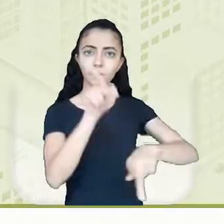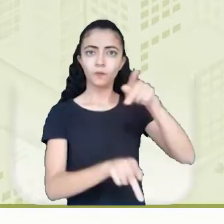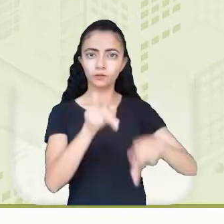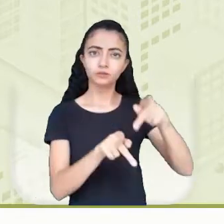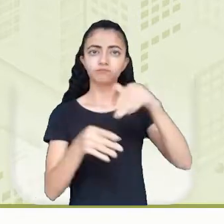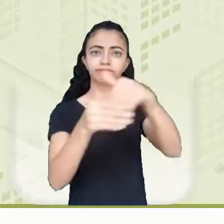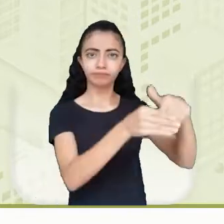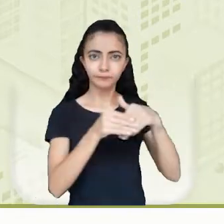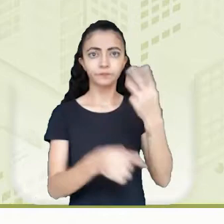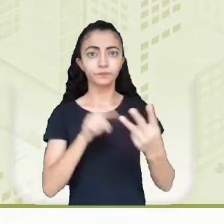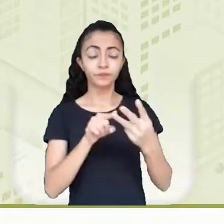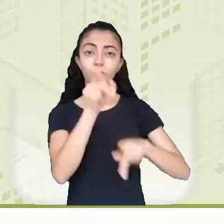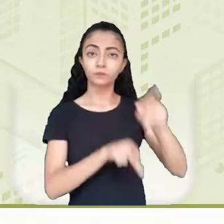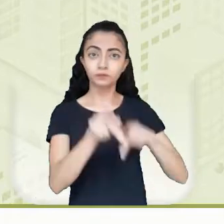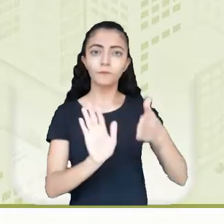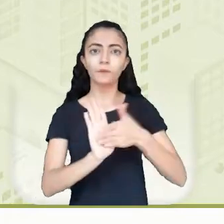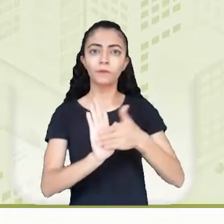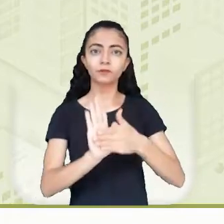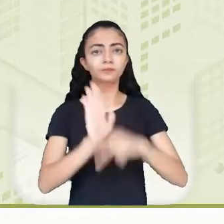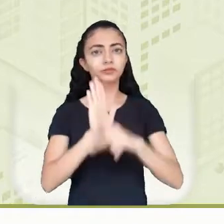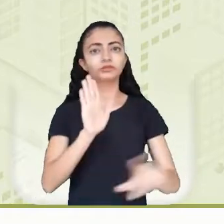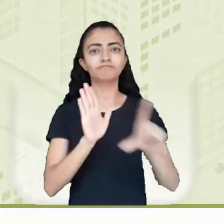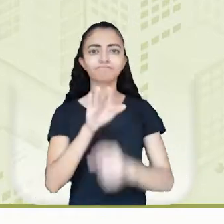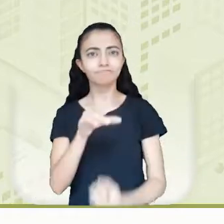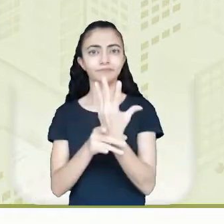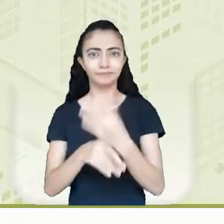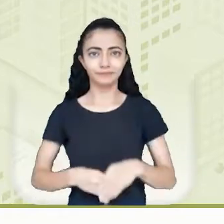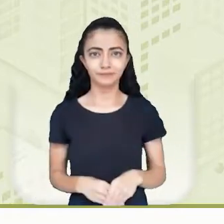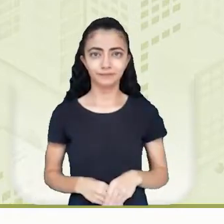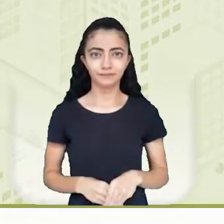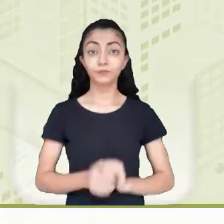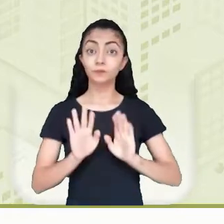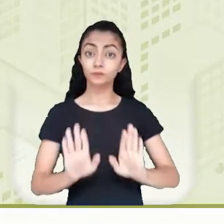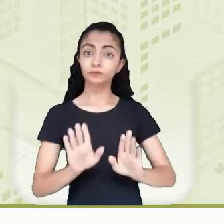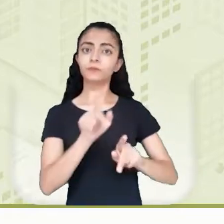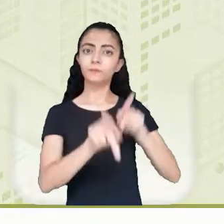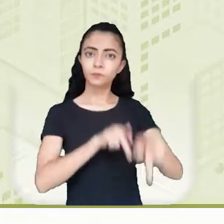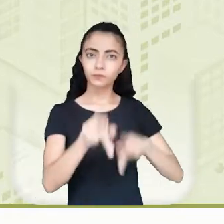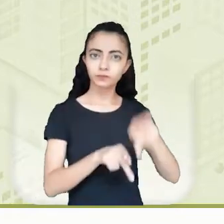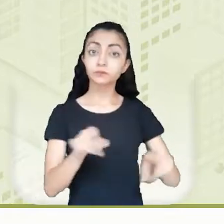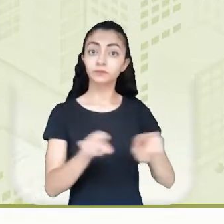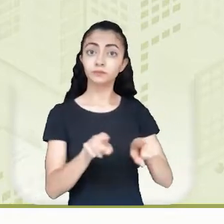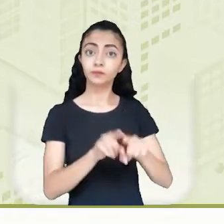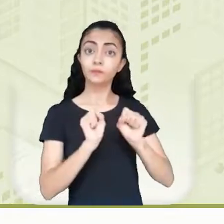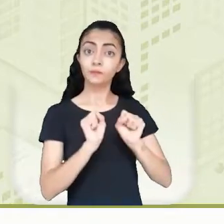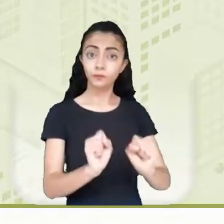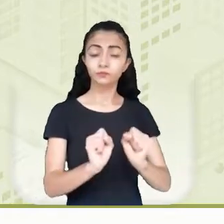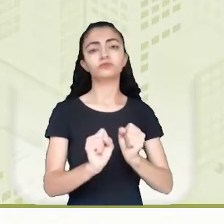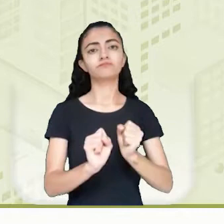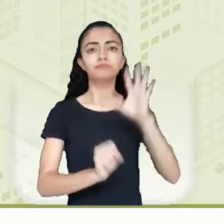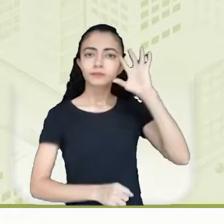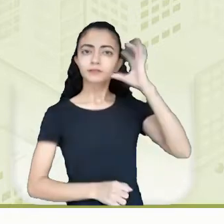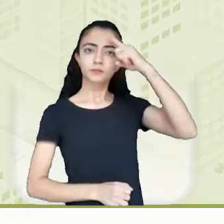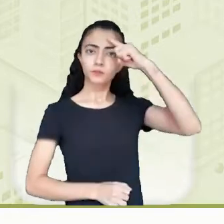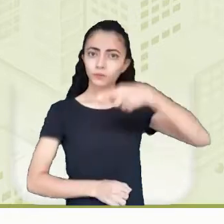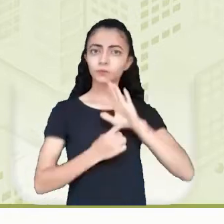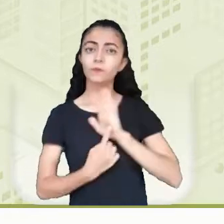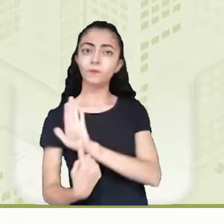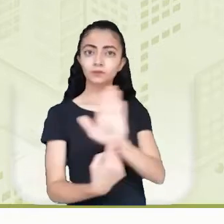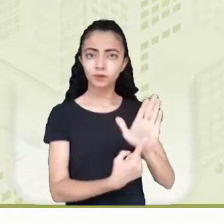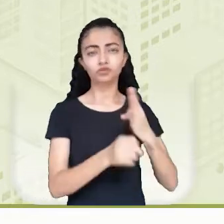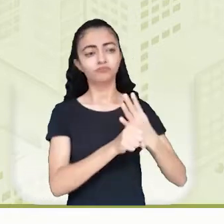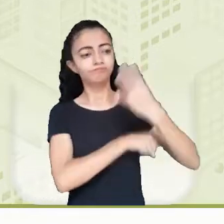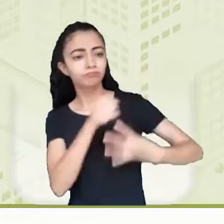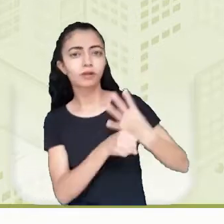referendos e projetos de lei de iniciativa popular. Mas também de forma indireta, com o direito de votar, de tempos em tempos e